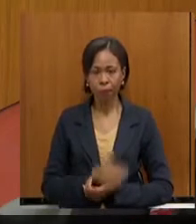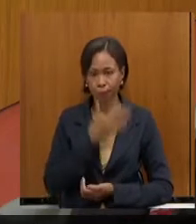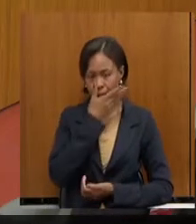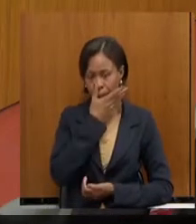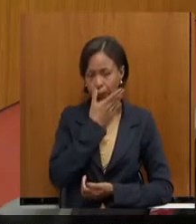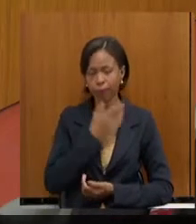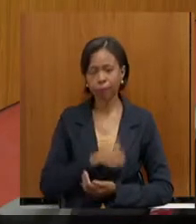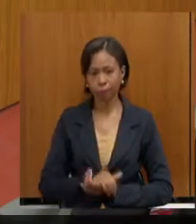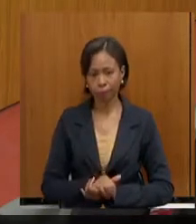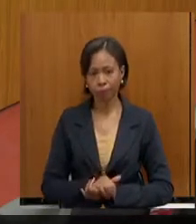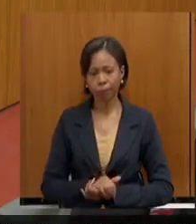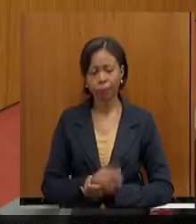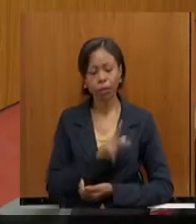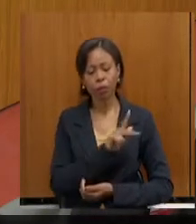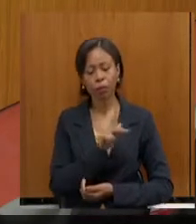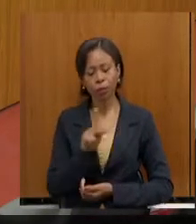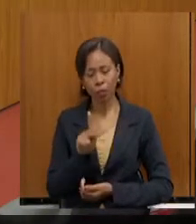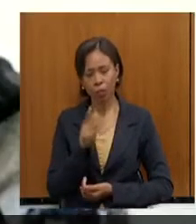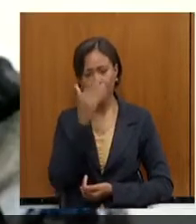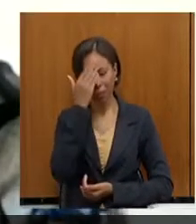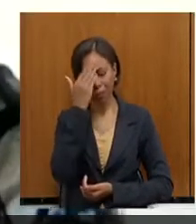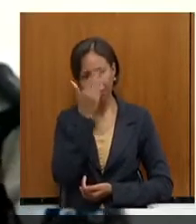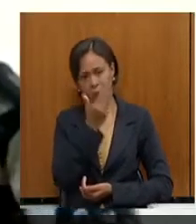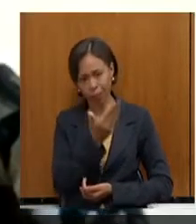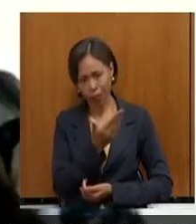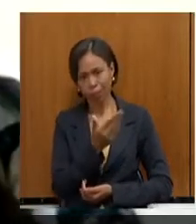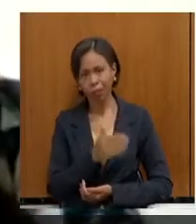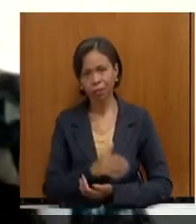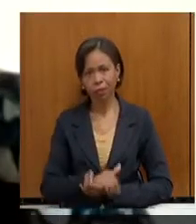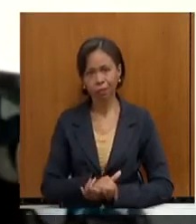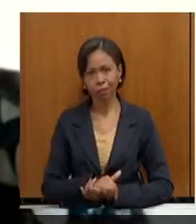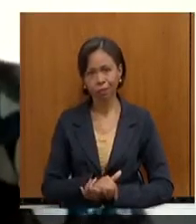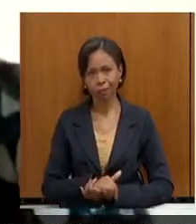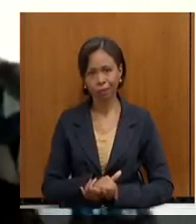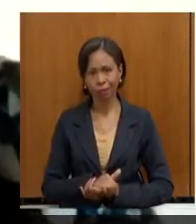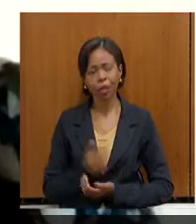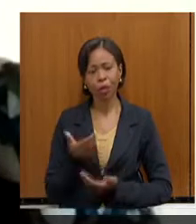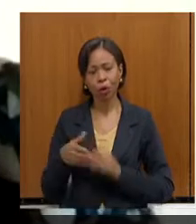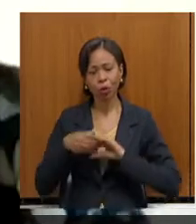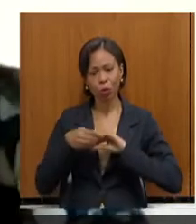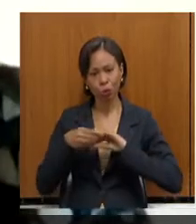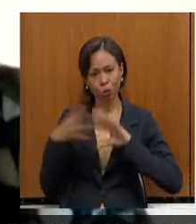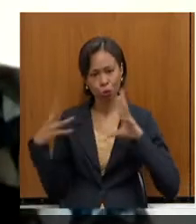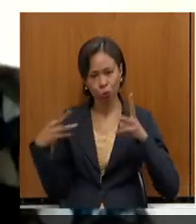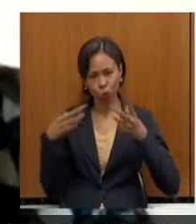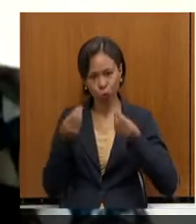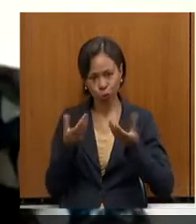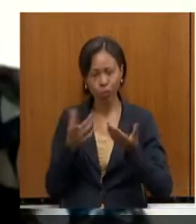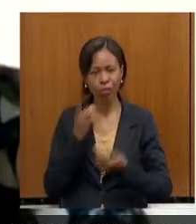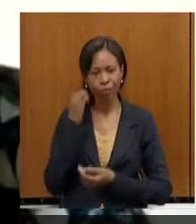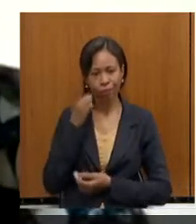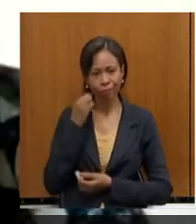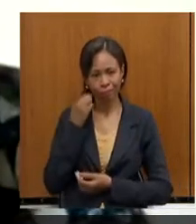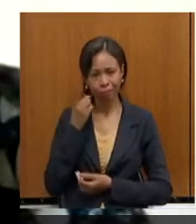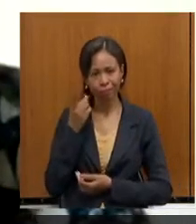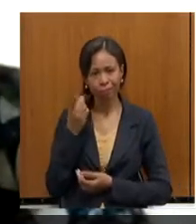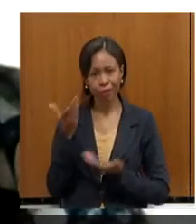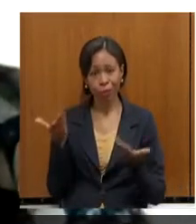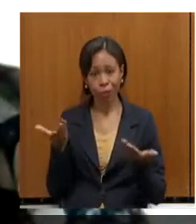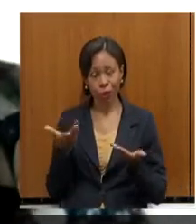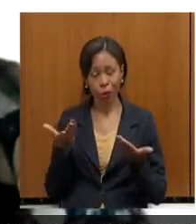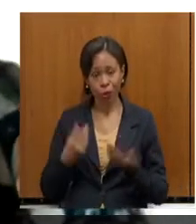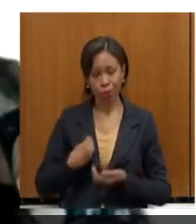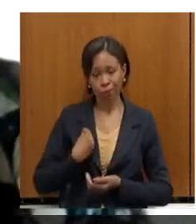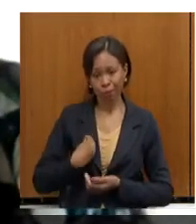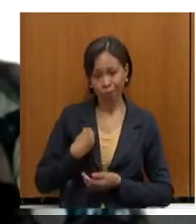bom obrigada Presidente Deputado Noraldino no nome de quem é o cumprimento a todos os colegas deputados que estão acompanhando hoje